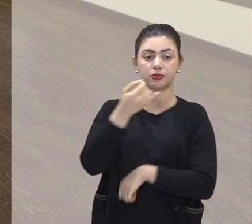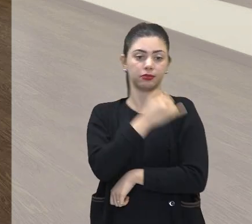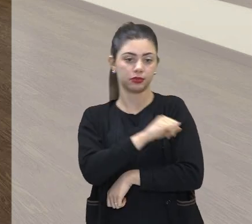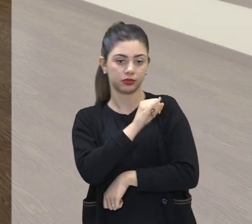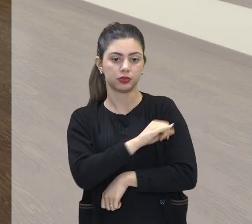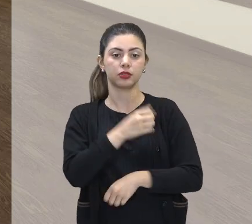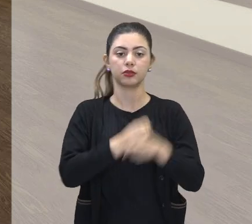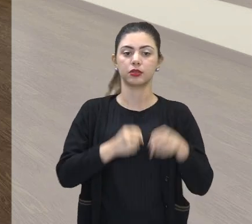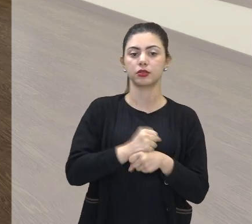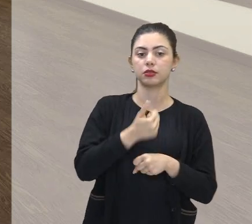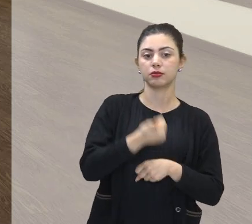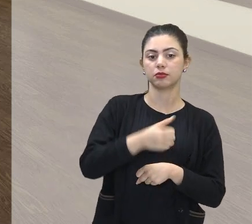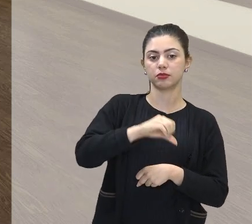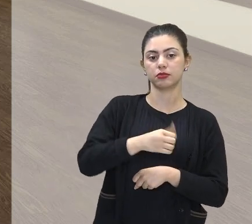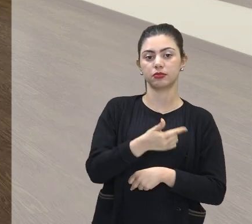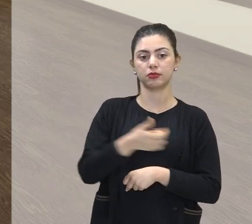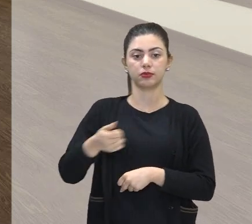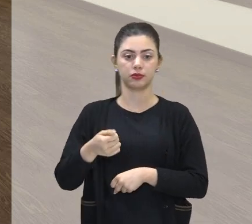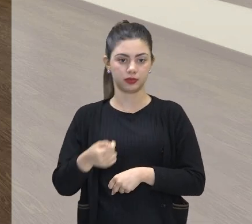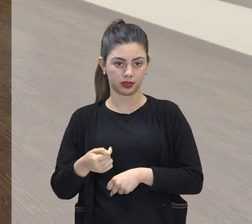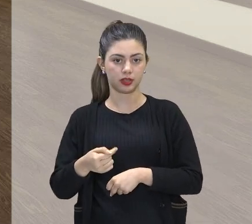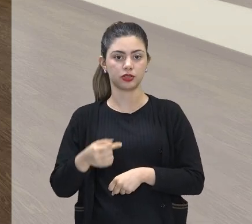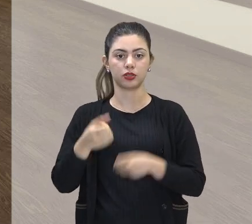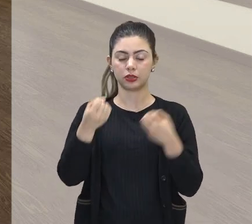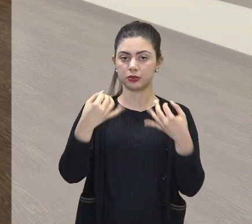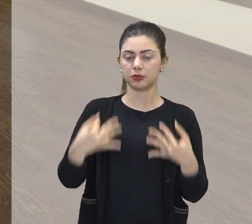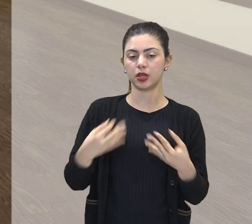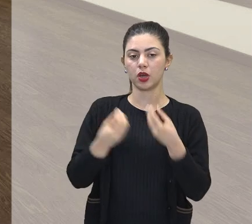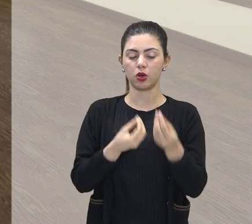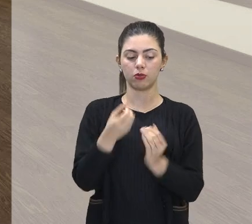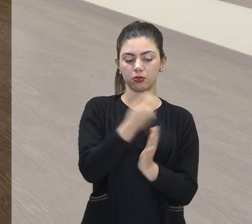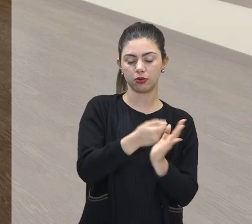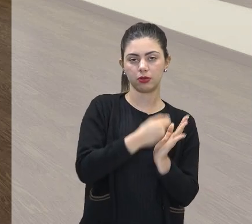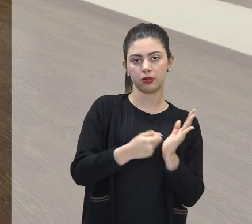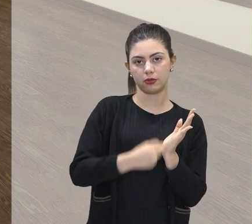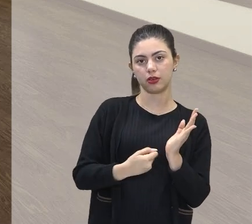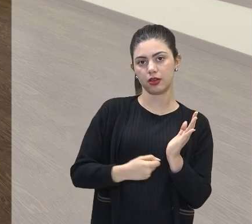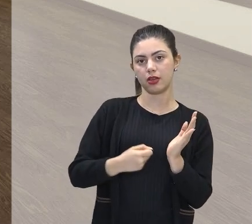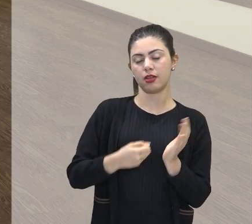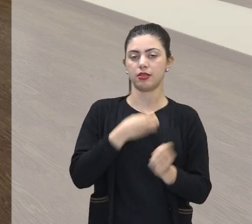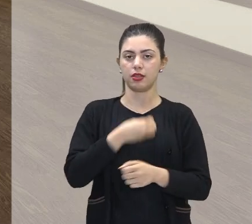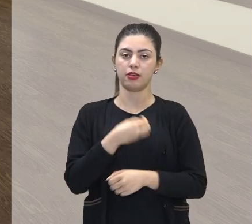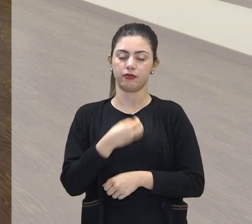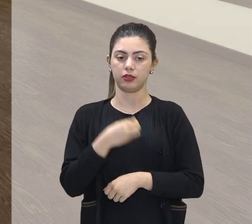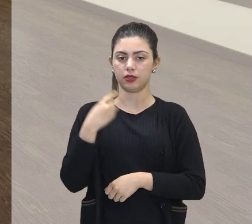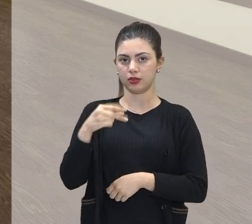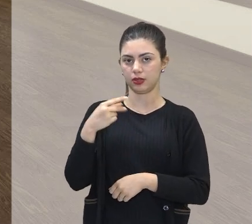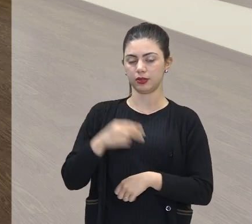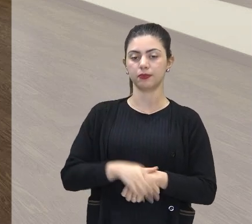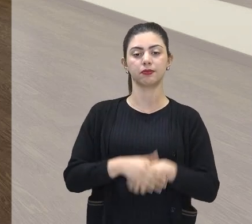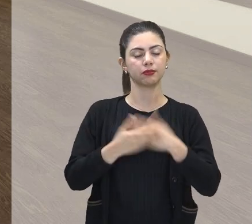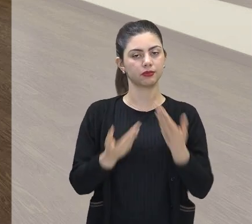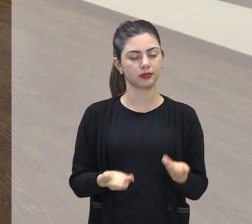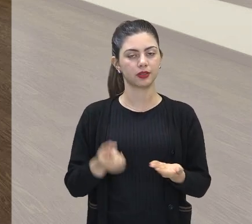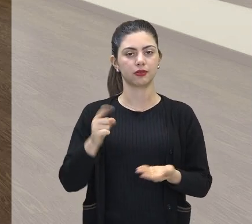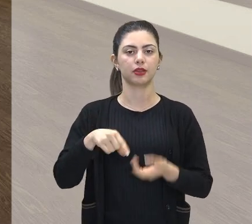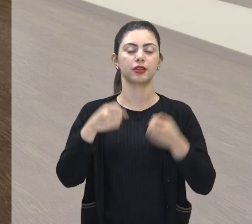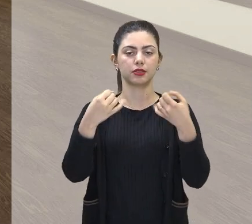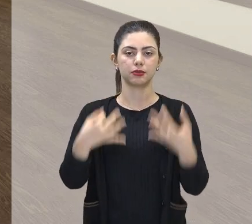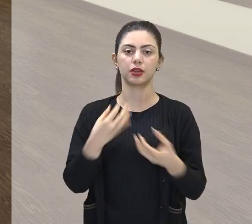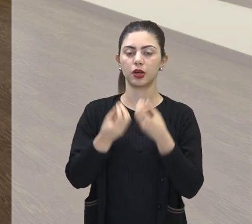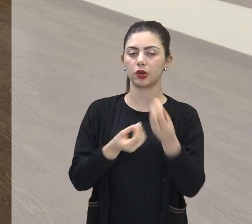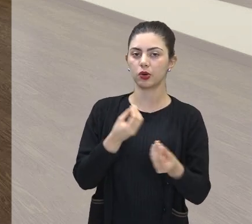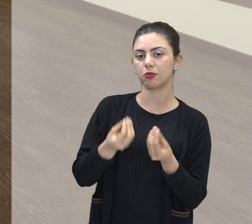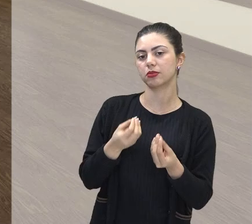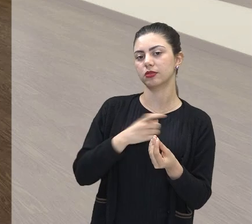uma autobiografia intitulada My Life. Então, isso é uma parte do que foi a biografia da Isadora